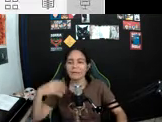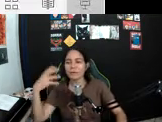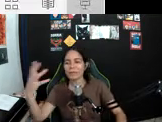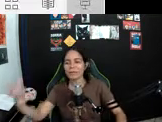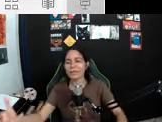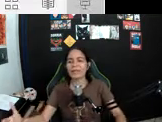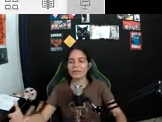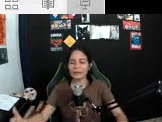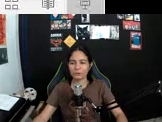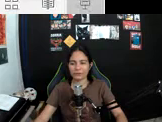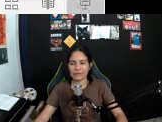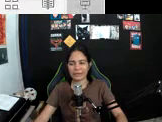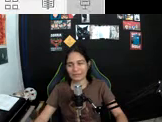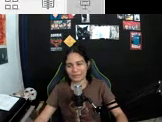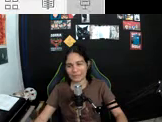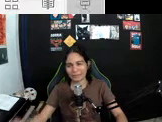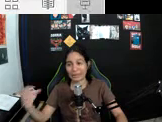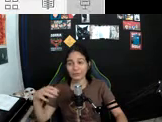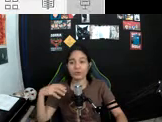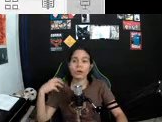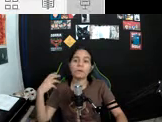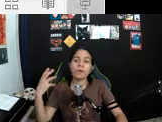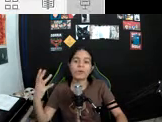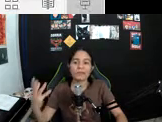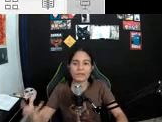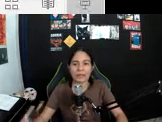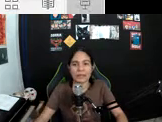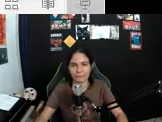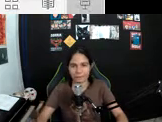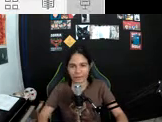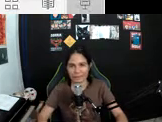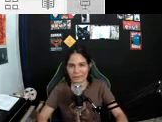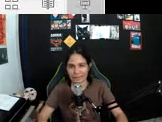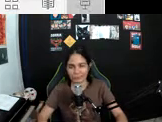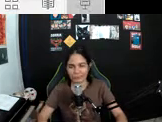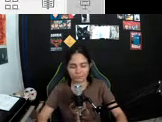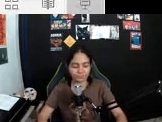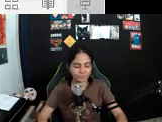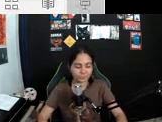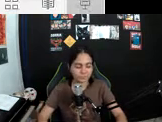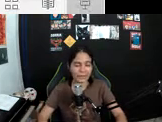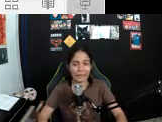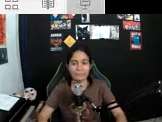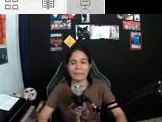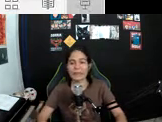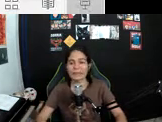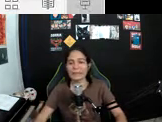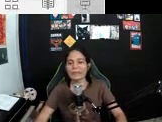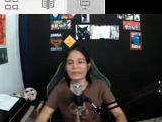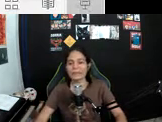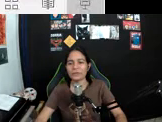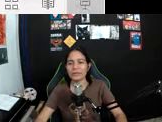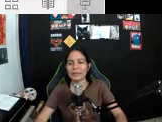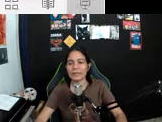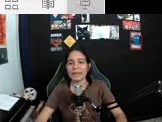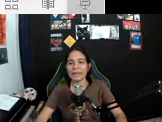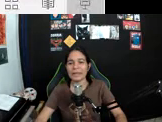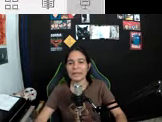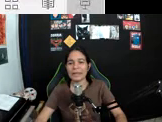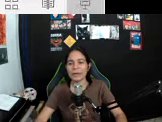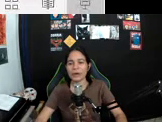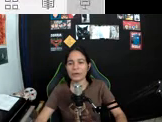que você que consegue esse resultado, só você que faz isso. É bem aquela questão